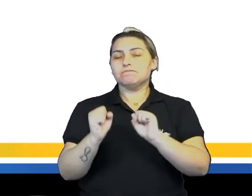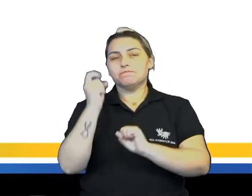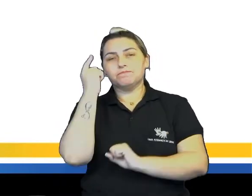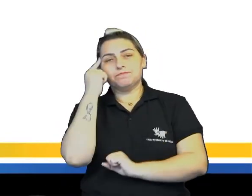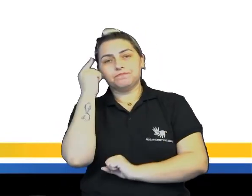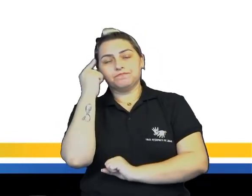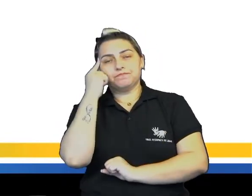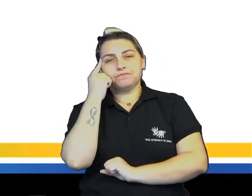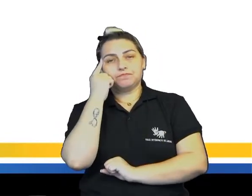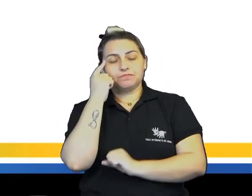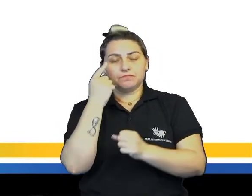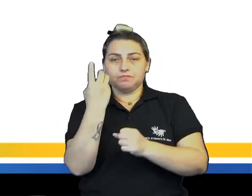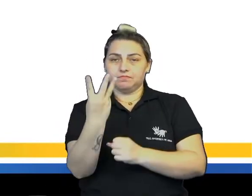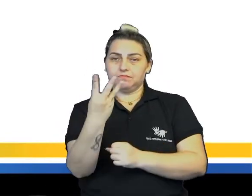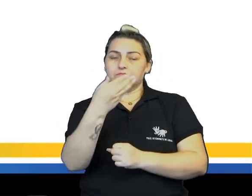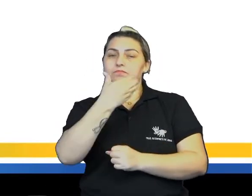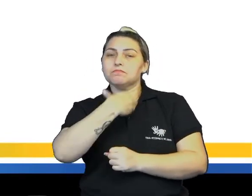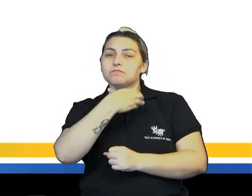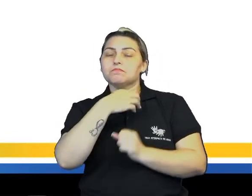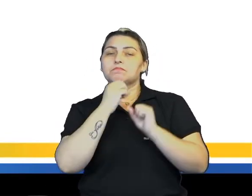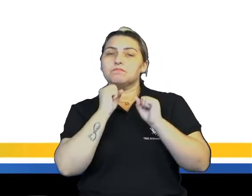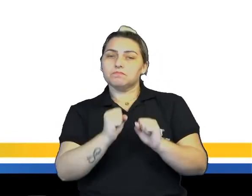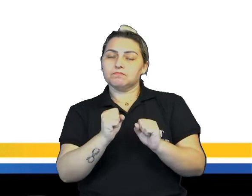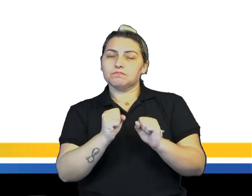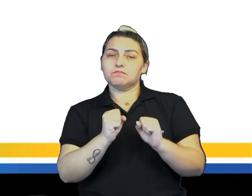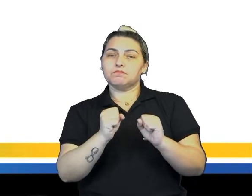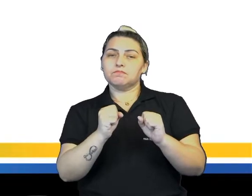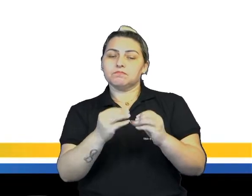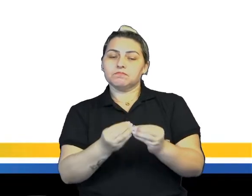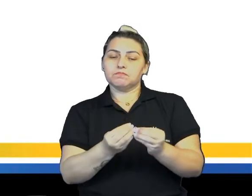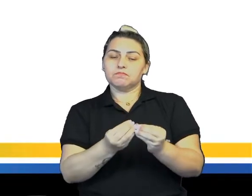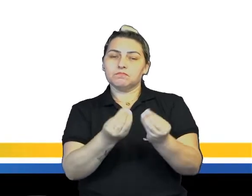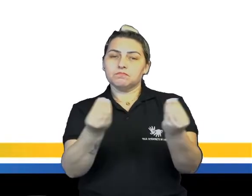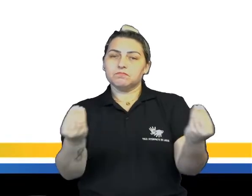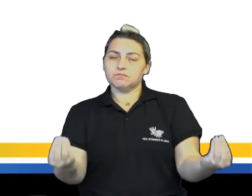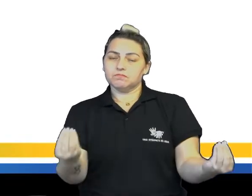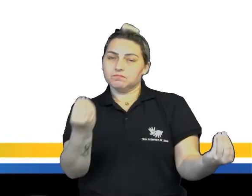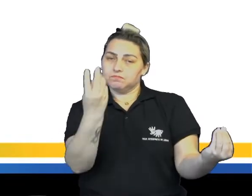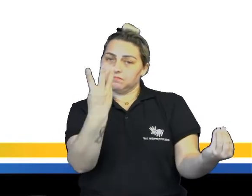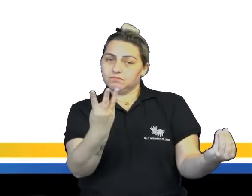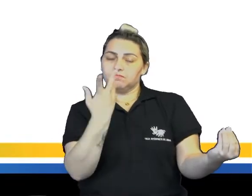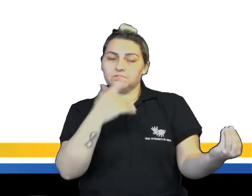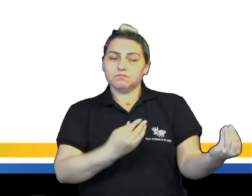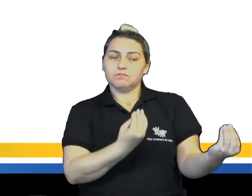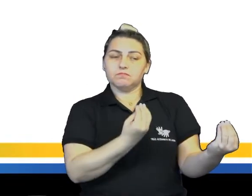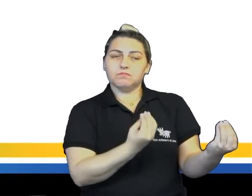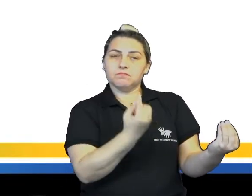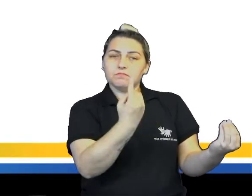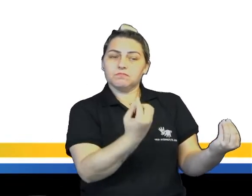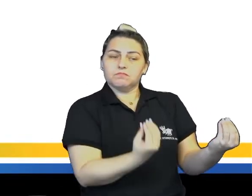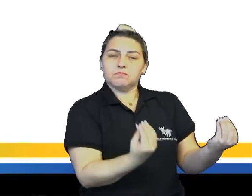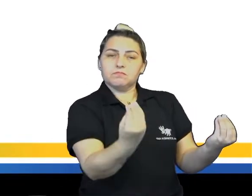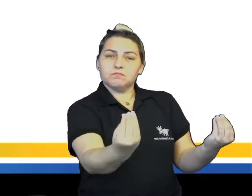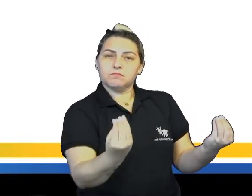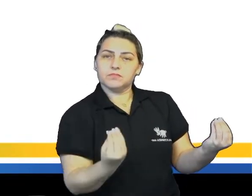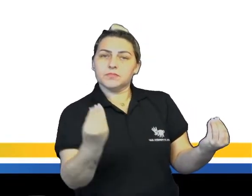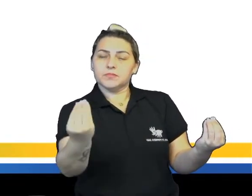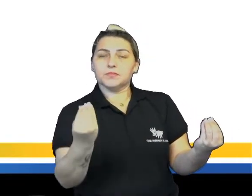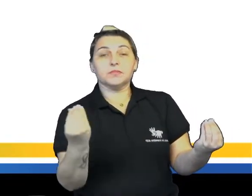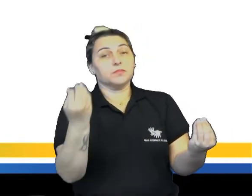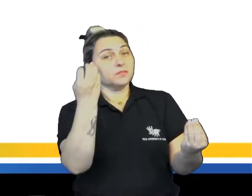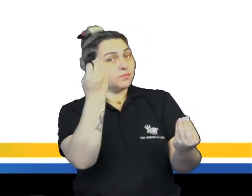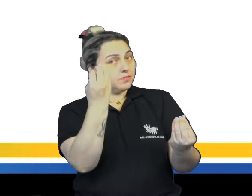assim, tenho 3 maçãs, posso dividir para 3 crianças e dar uma para cada. Ou então eu posso pegar essas